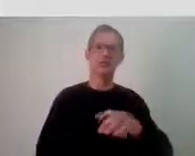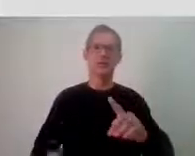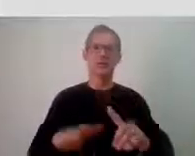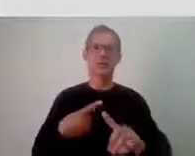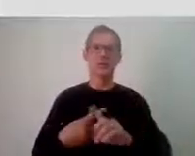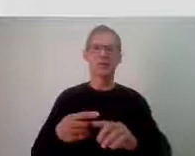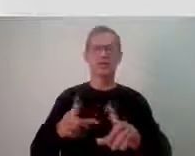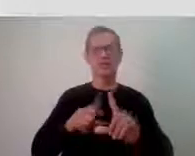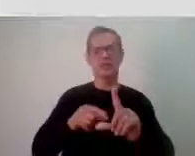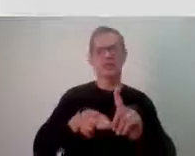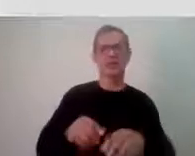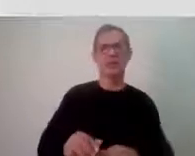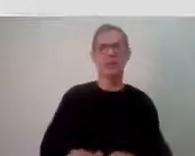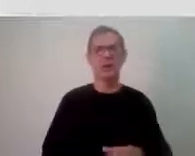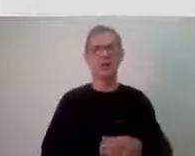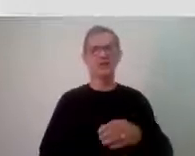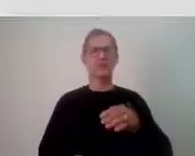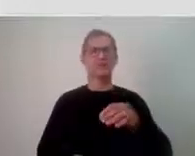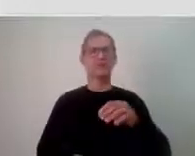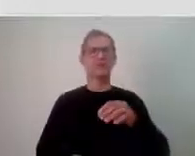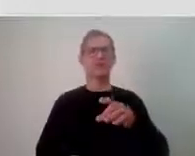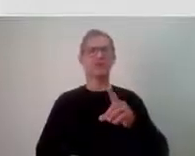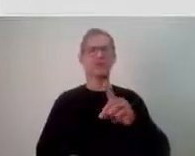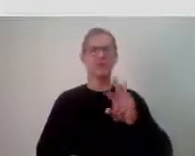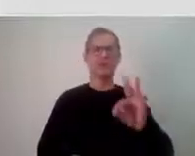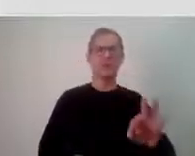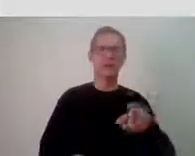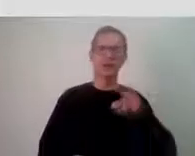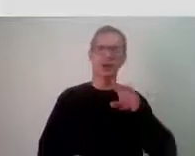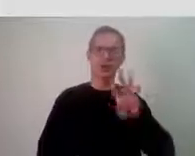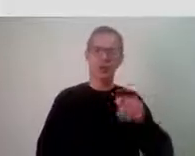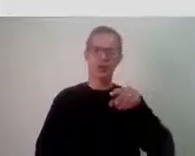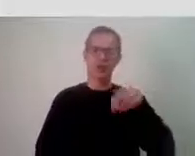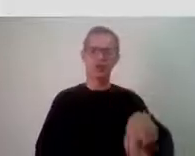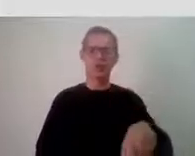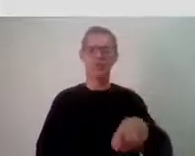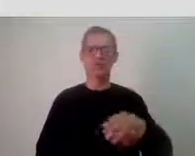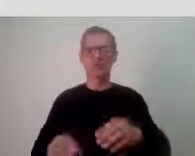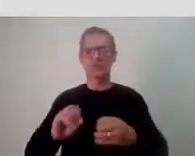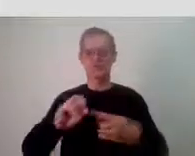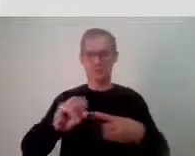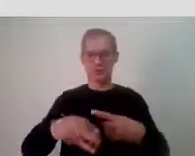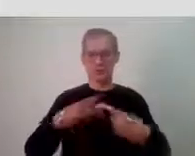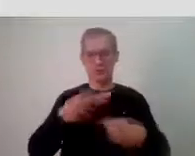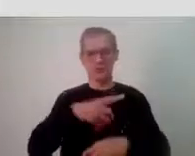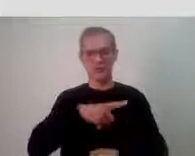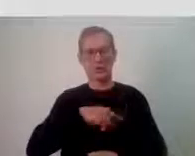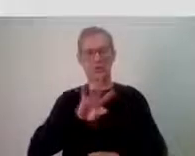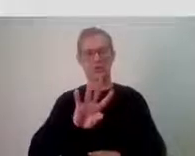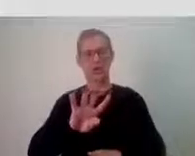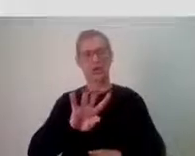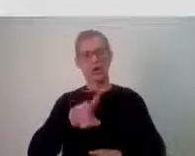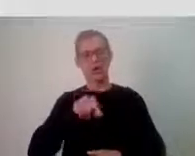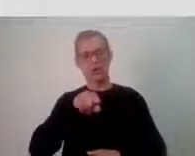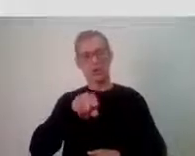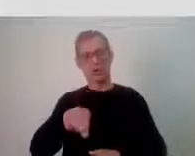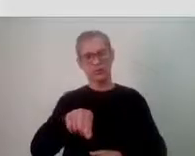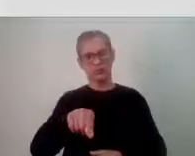letra. Quem que é minha letra? T. Integral de 4.000 vezes T ao cubo, nós vamos ter